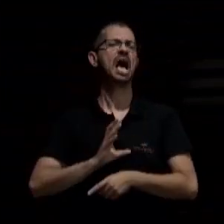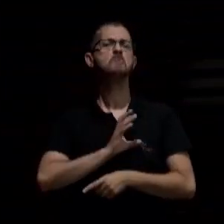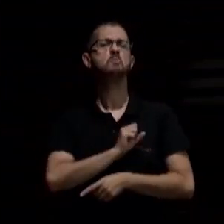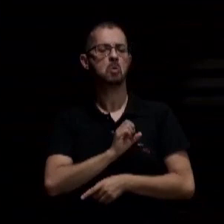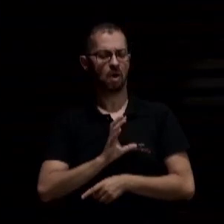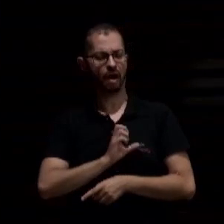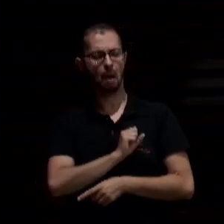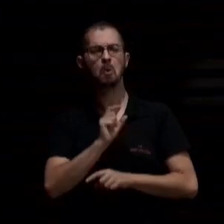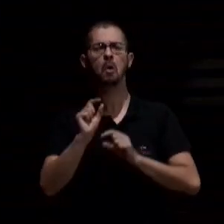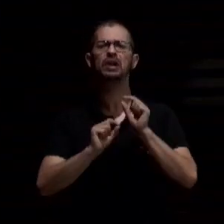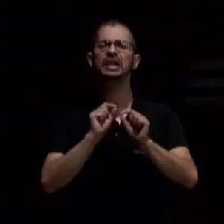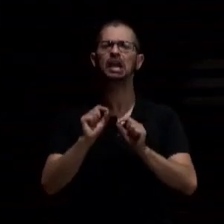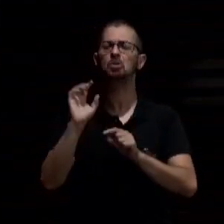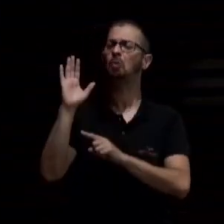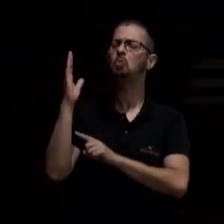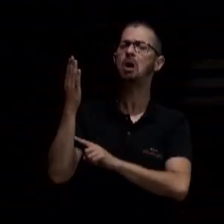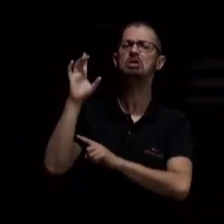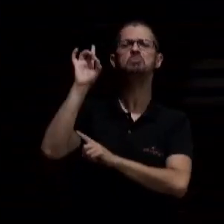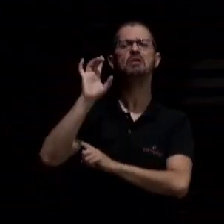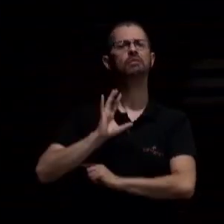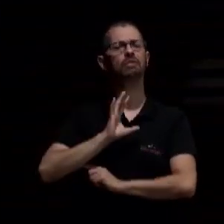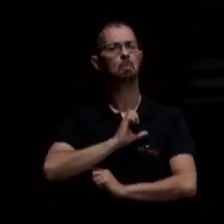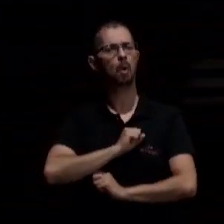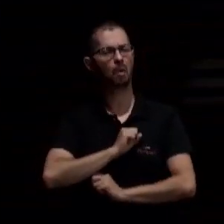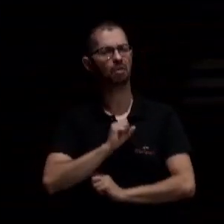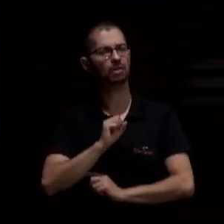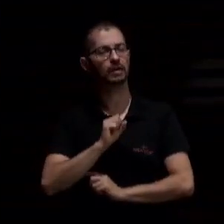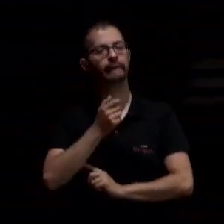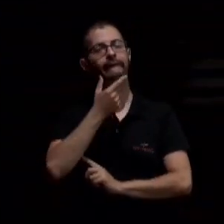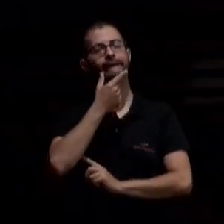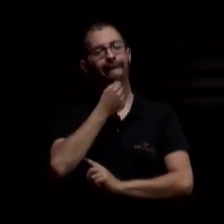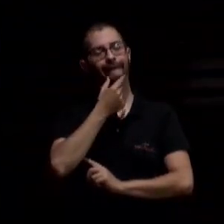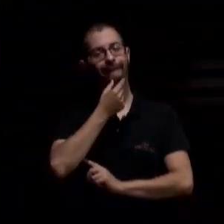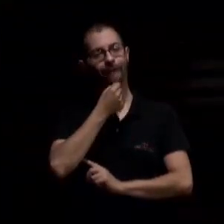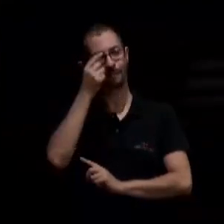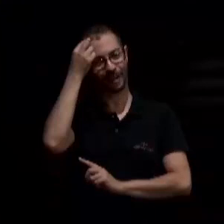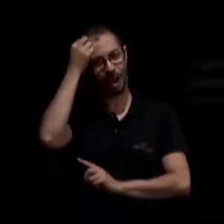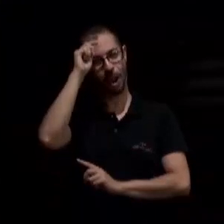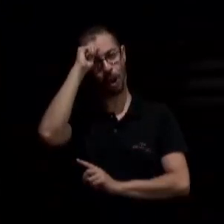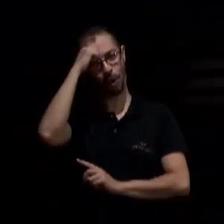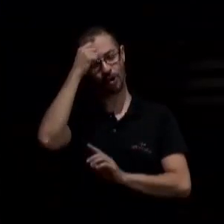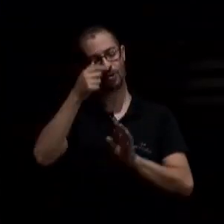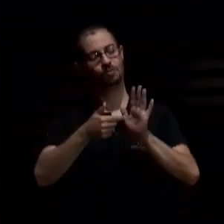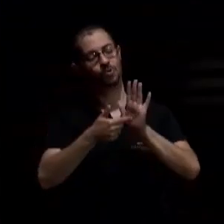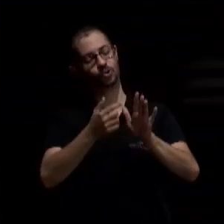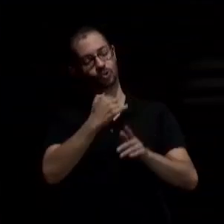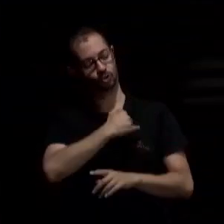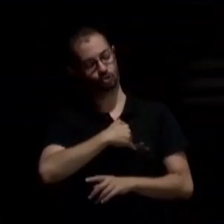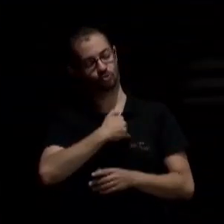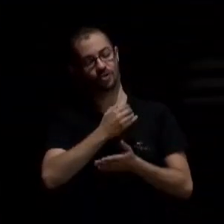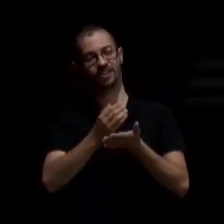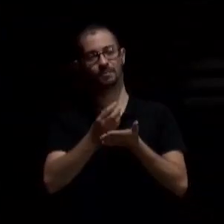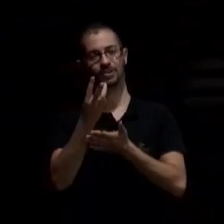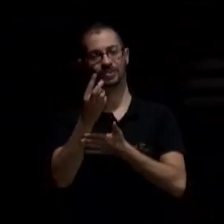quem? Quando ele amou? E aquele homem mostrou João 3,16 para ele.